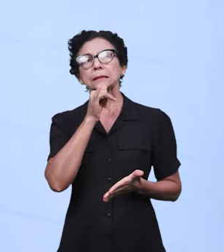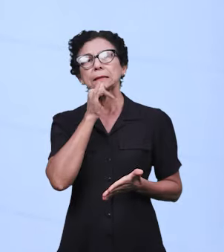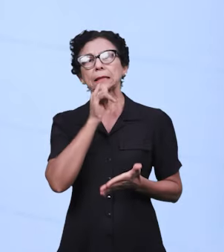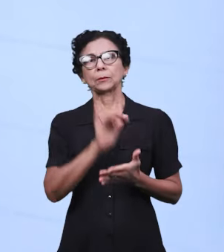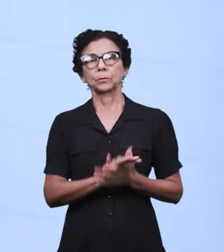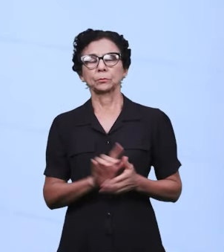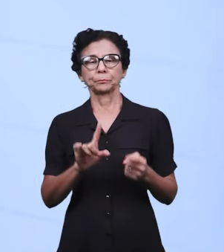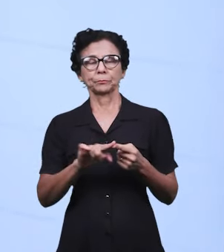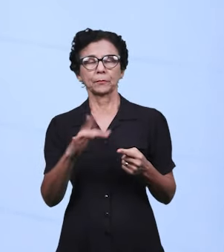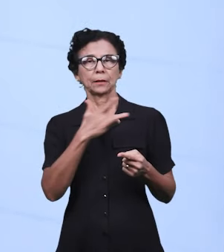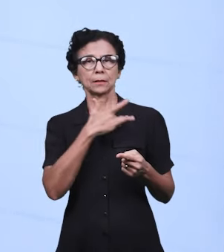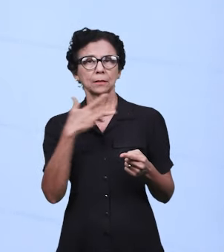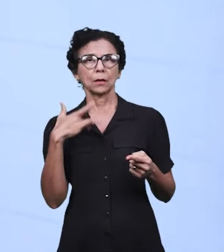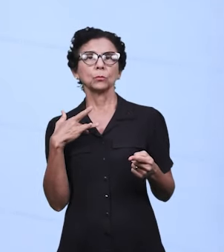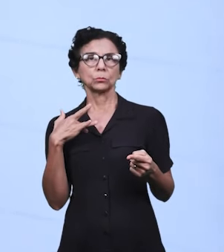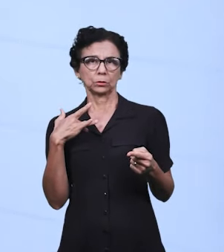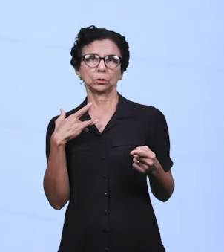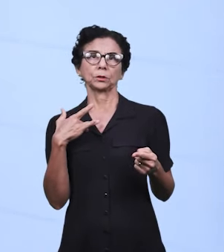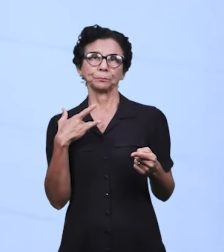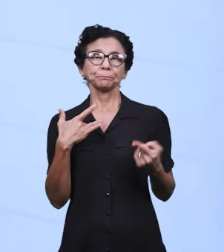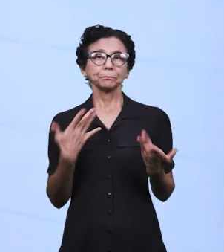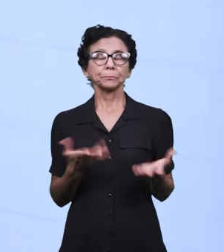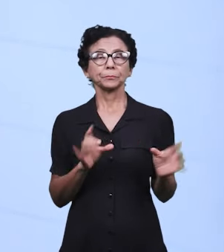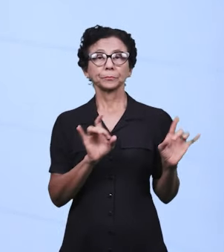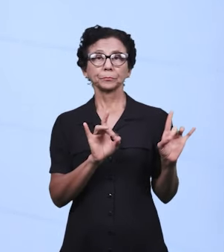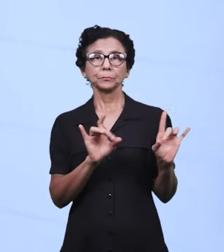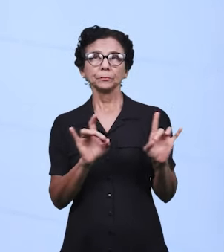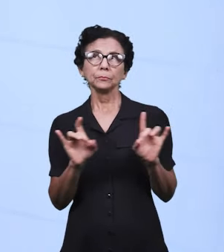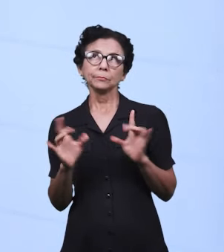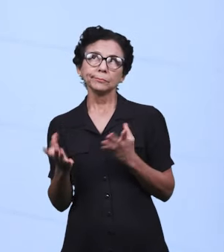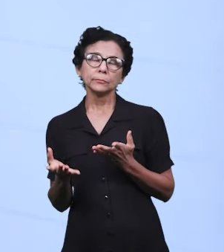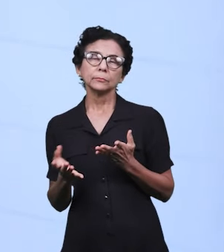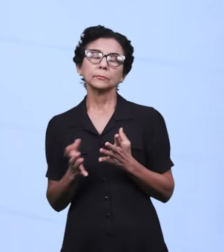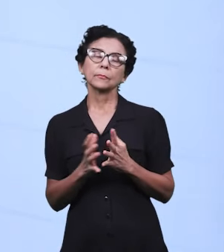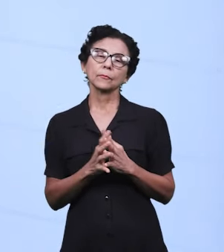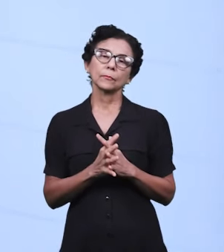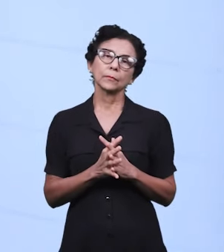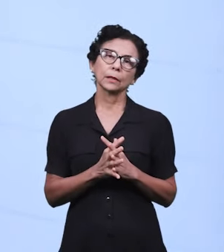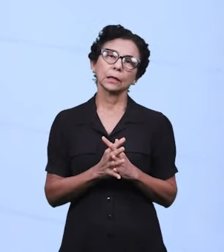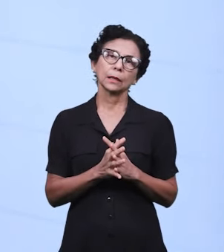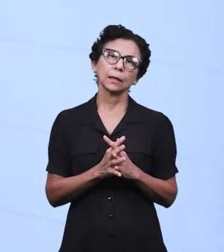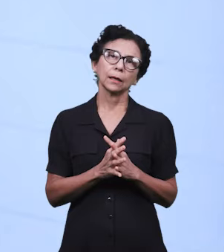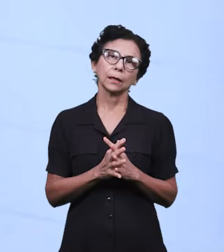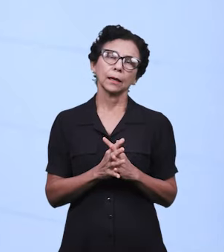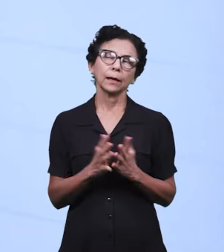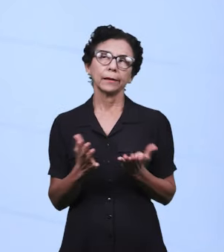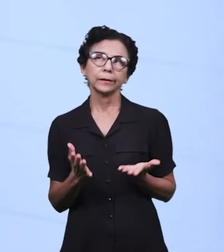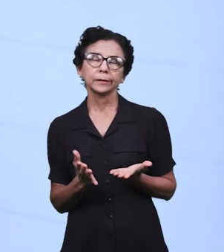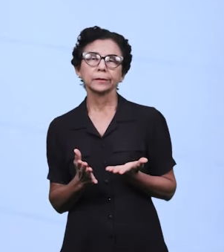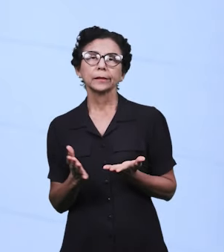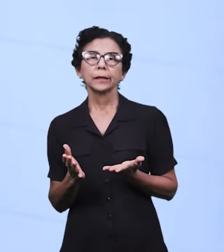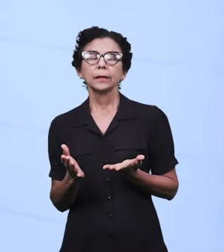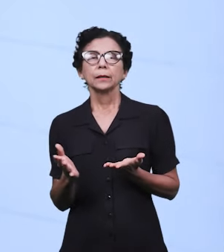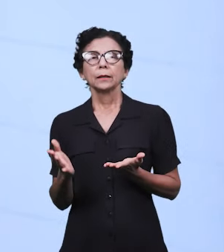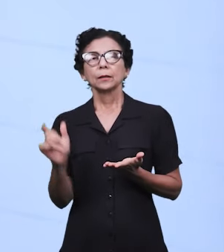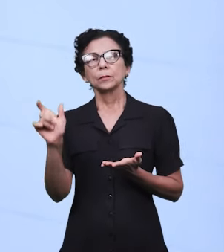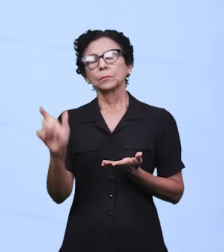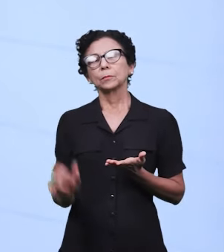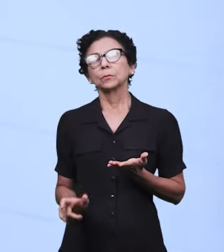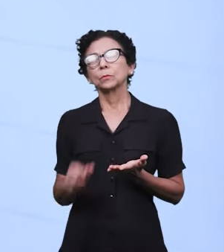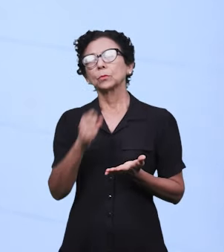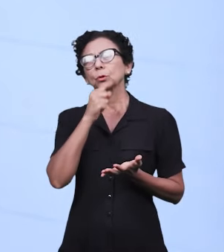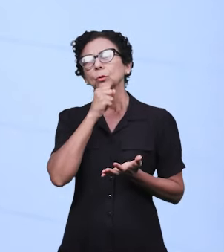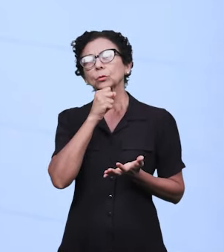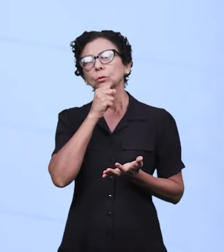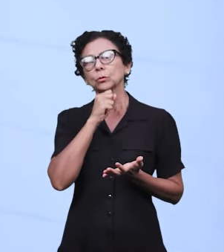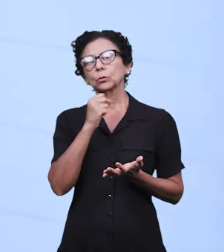à saúde, e especialmente naqueles casos em que a pessoa idosa ela